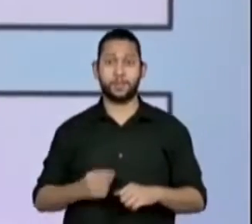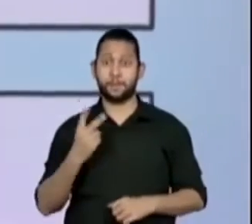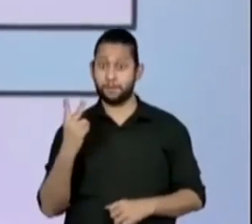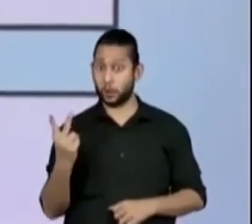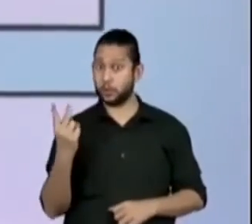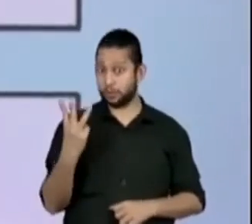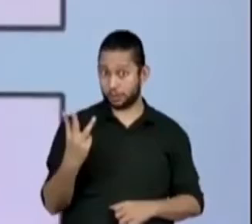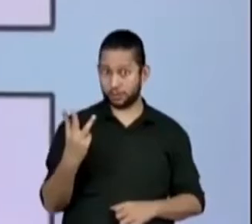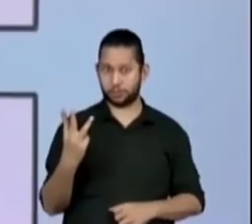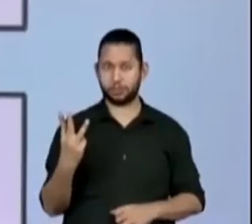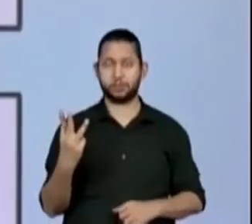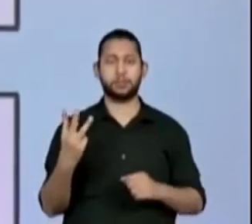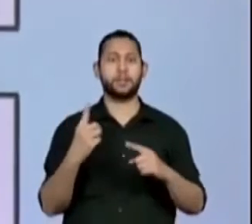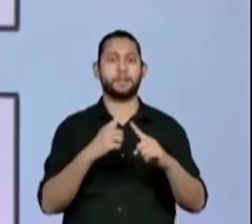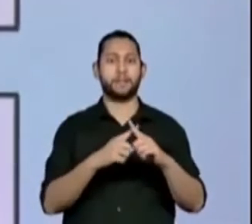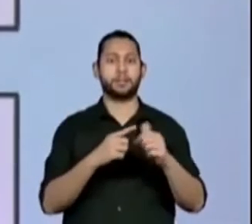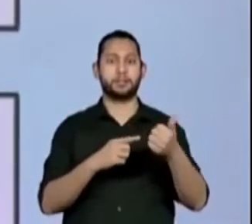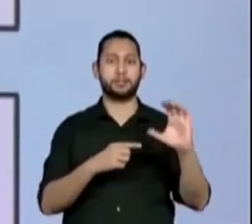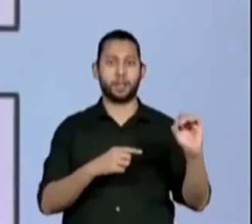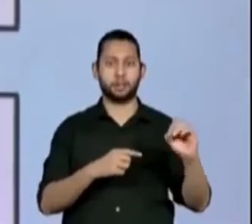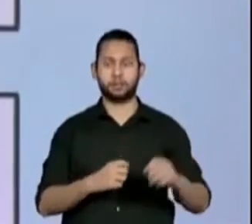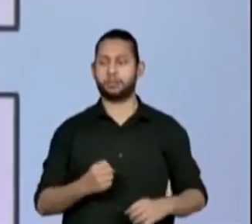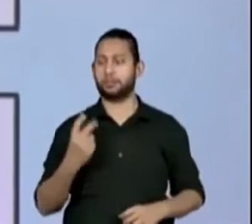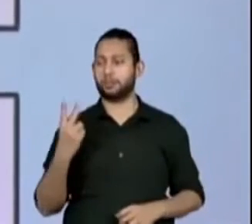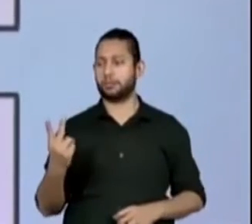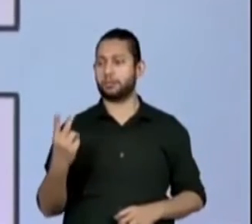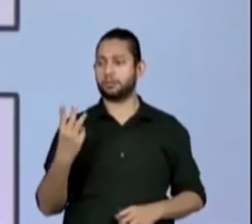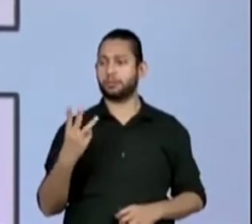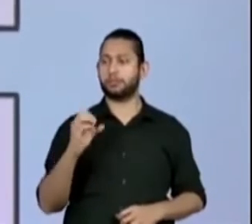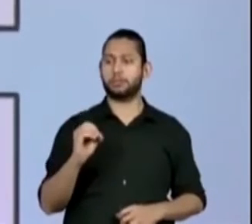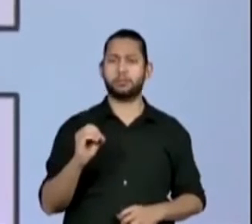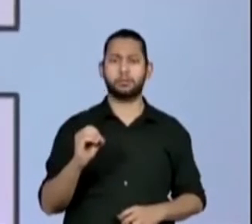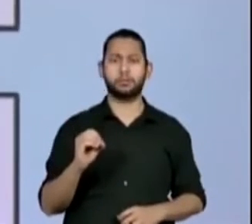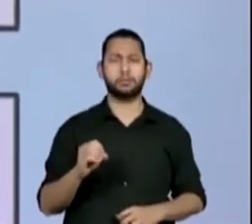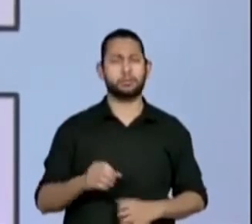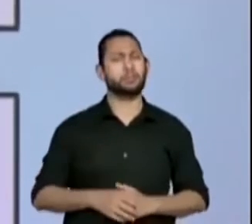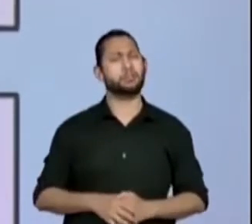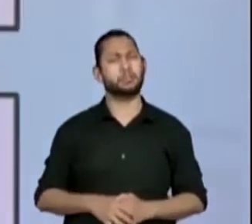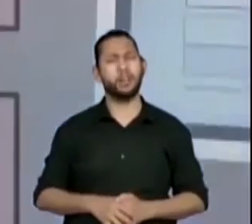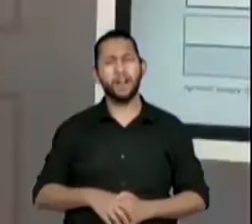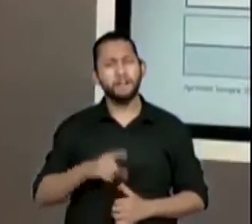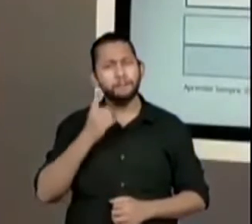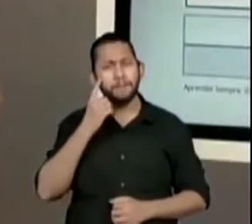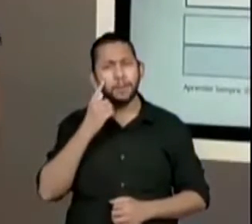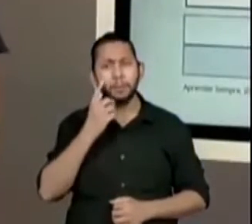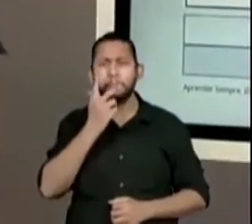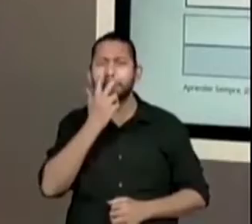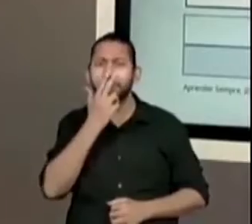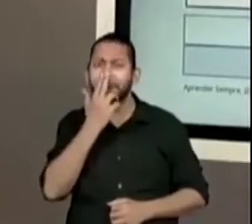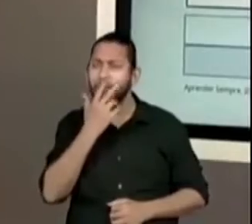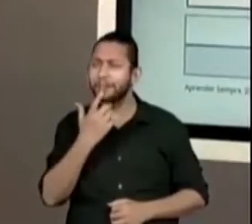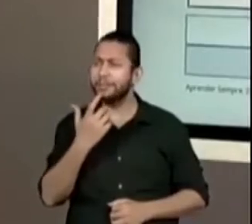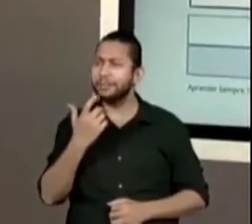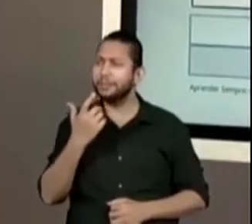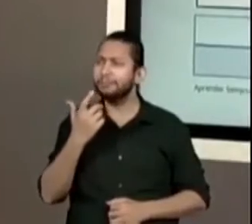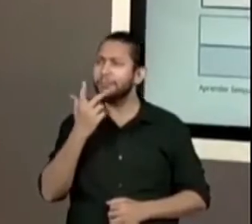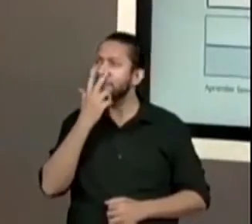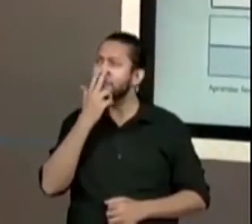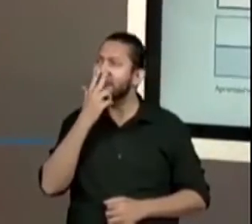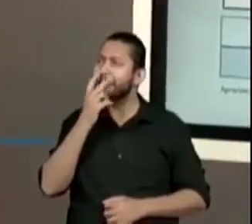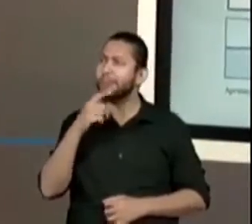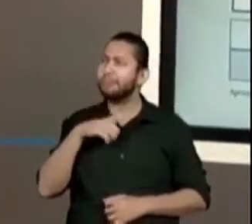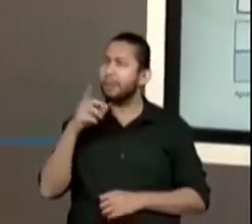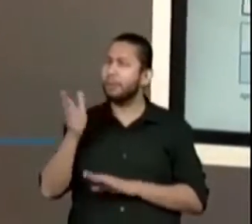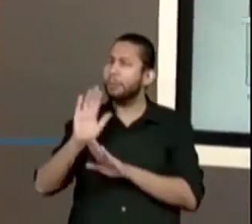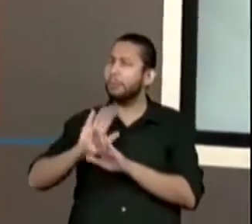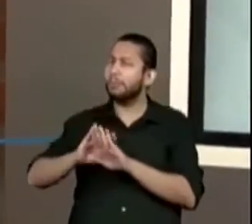230. Será que... Como é que eu fiz essa multiplicação? Existe uma regularidade? Existe uma dica? Existe uma regrinha? E